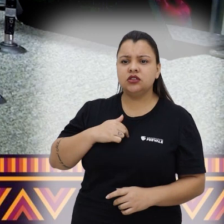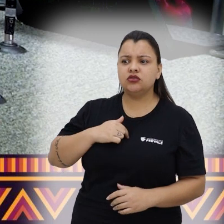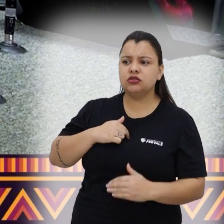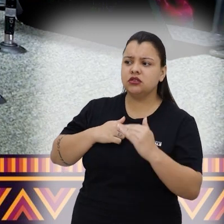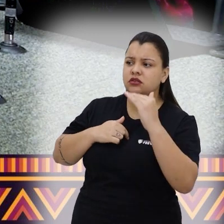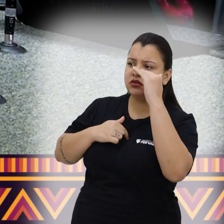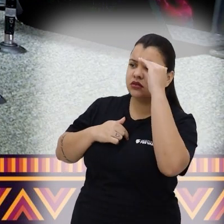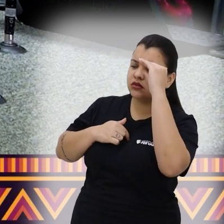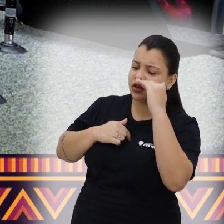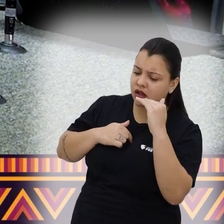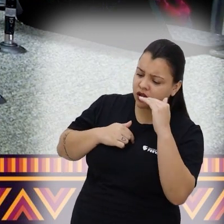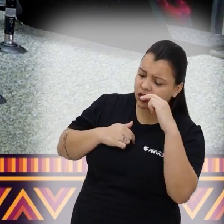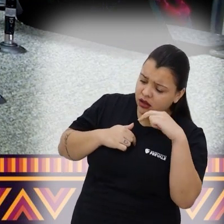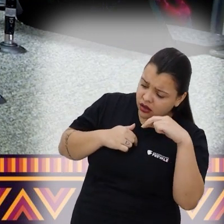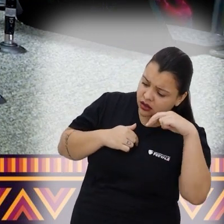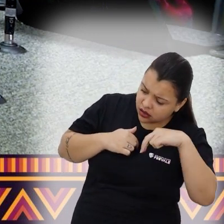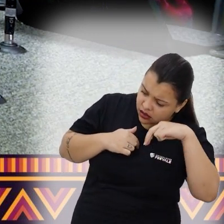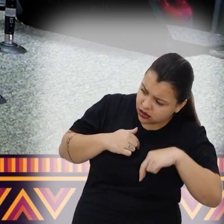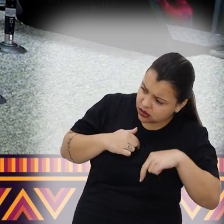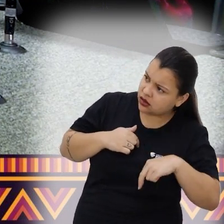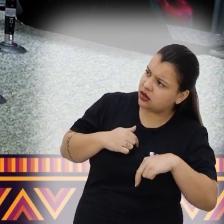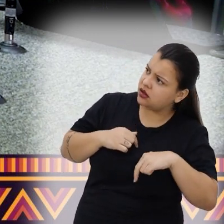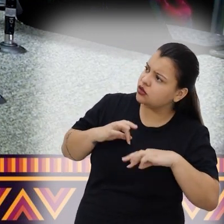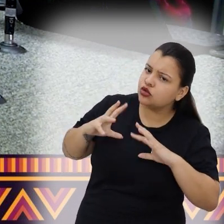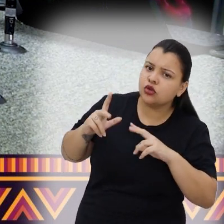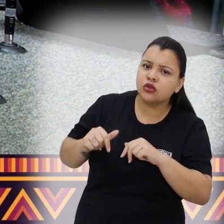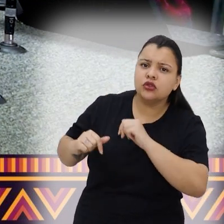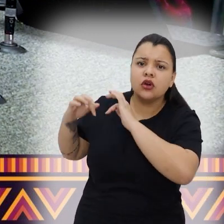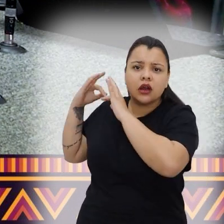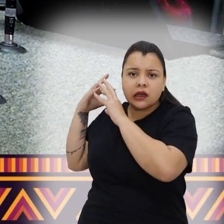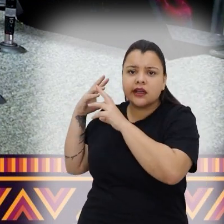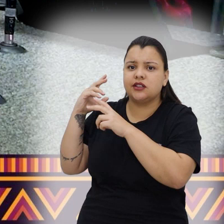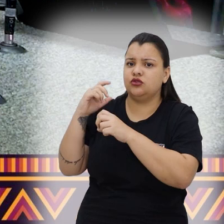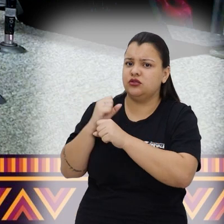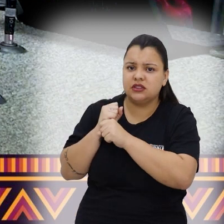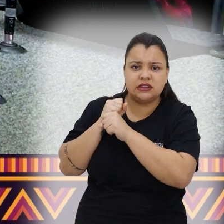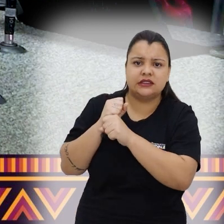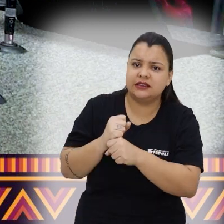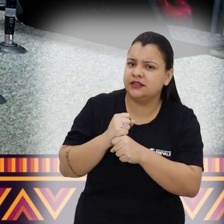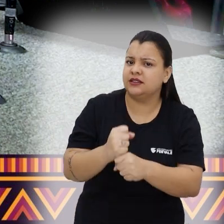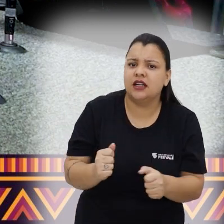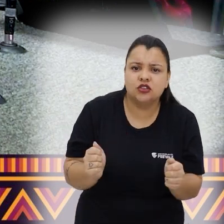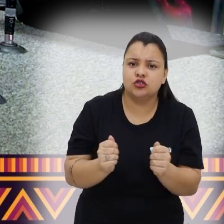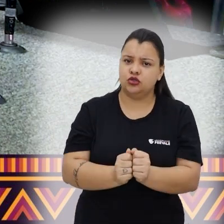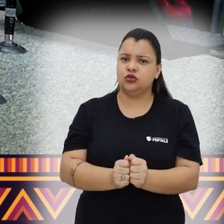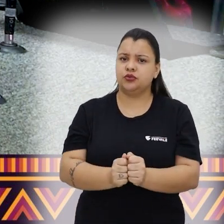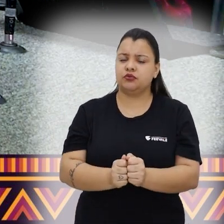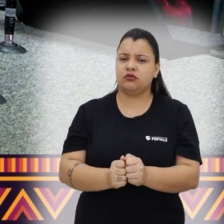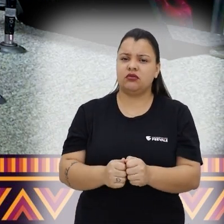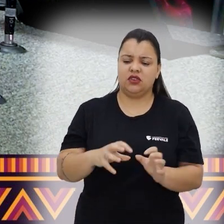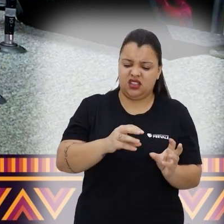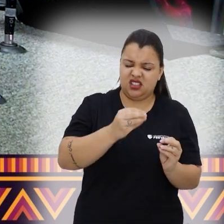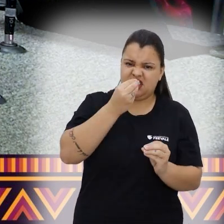sujeito. Desqualificar toda a bagagem que tu traz. Desqualificar tudo que te precedeu na